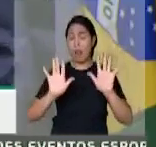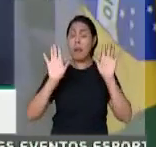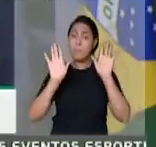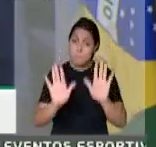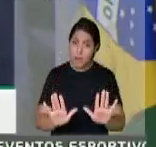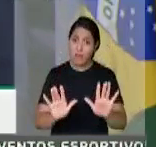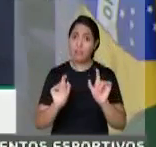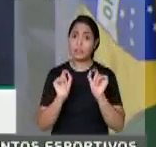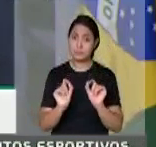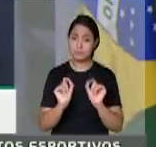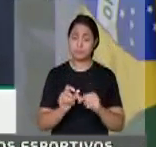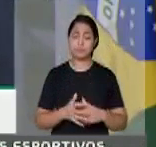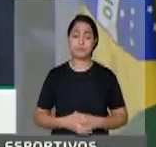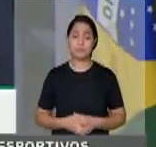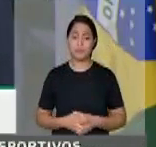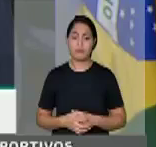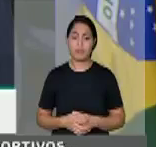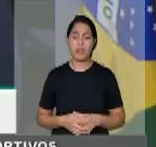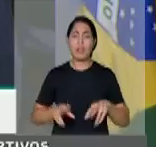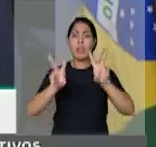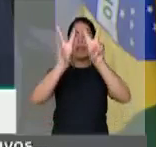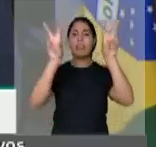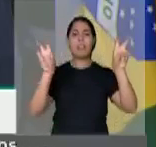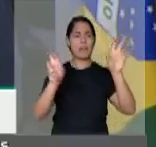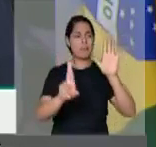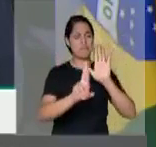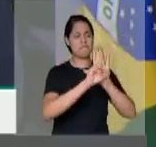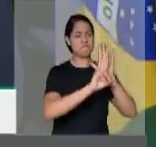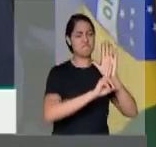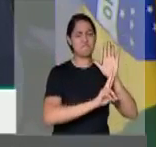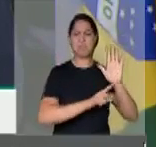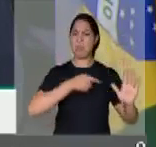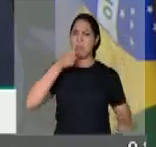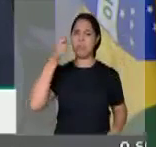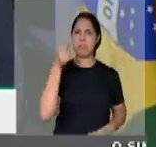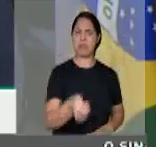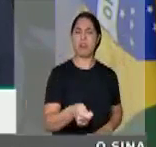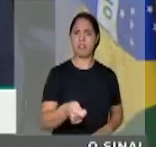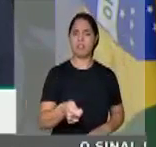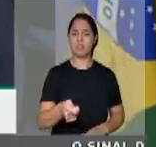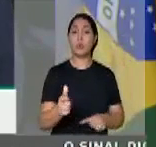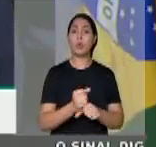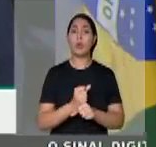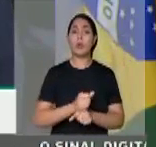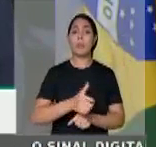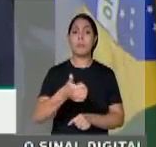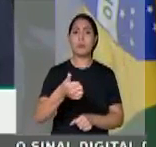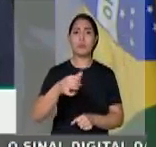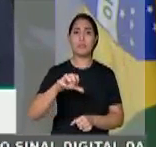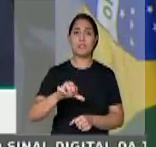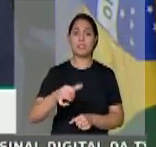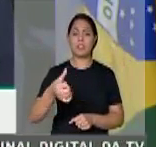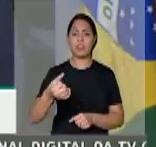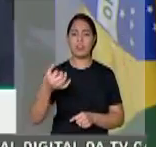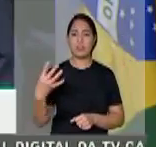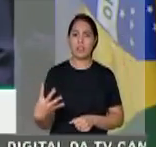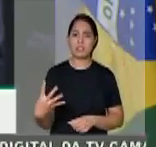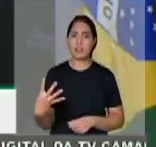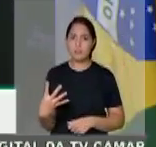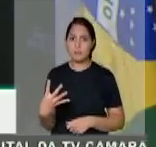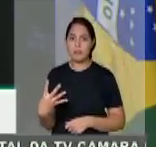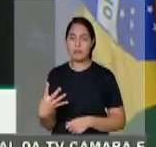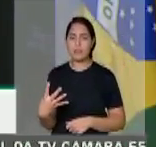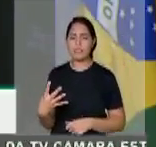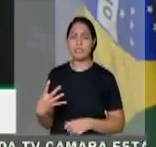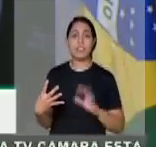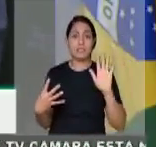menos, quando o regime autoritário, em 1964,